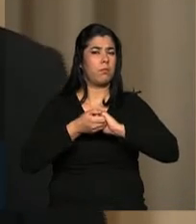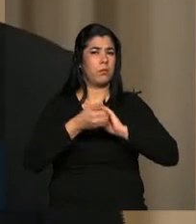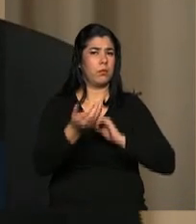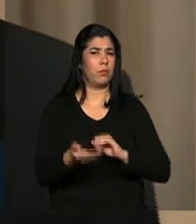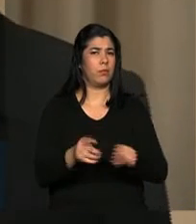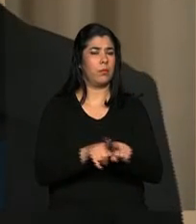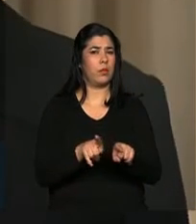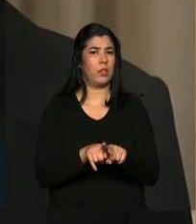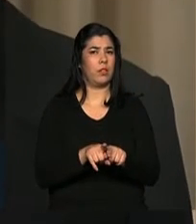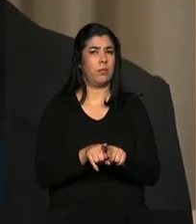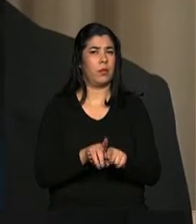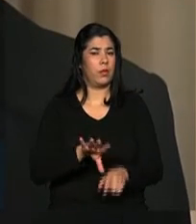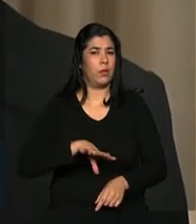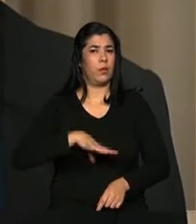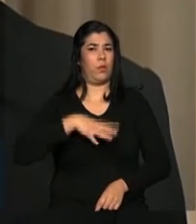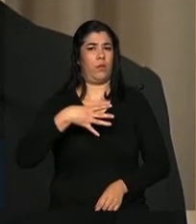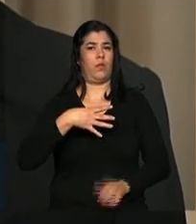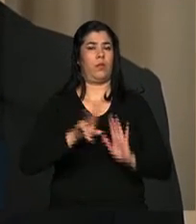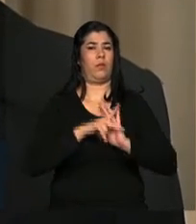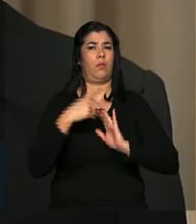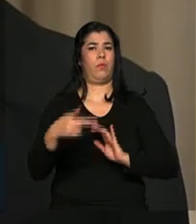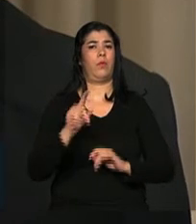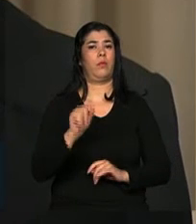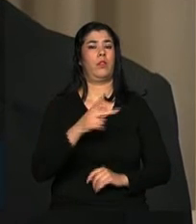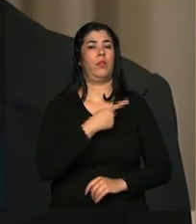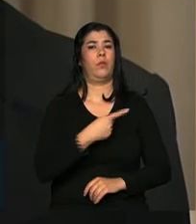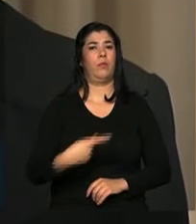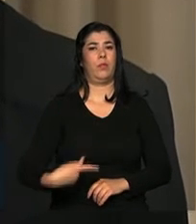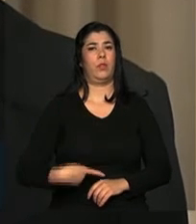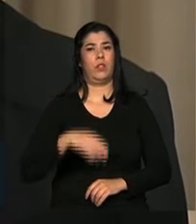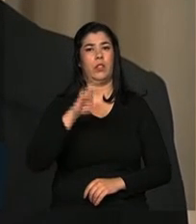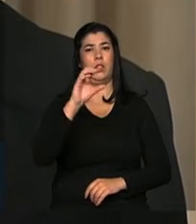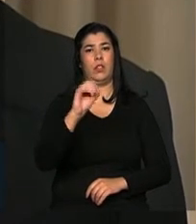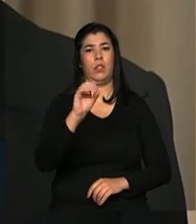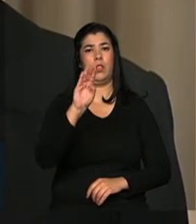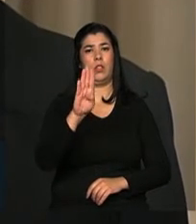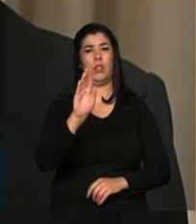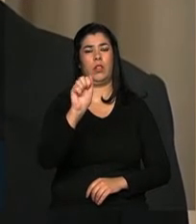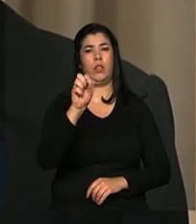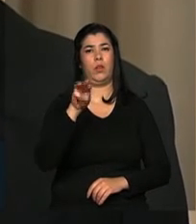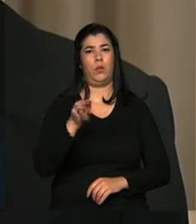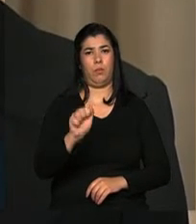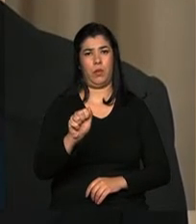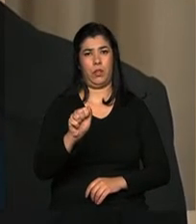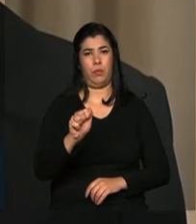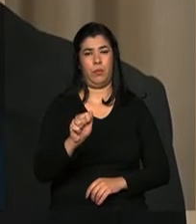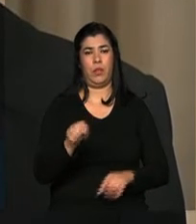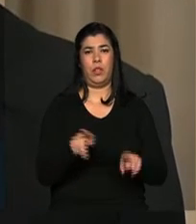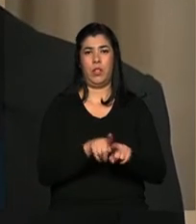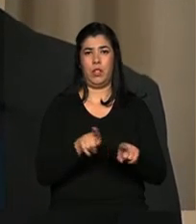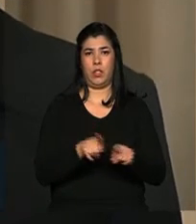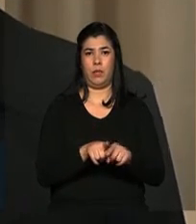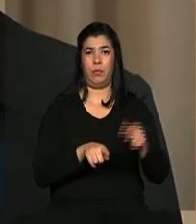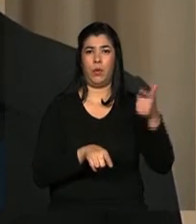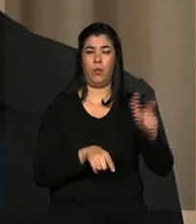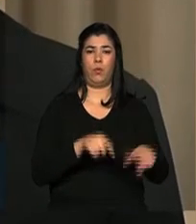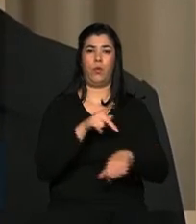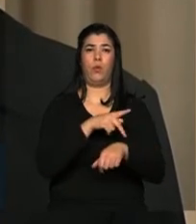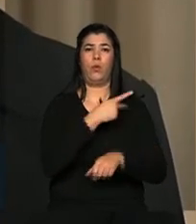também a coragem com que o presidente Obama e os presidentes Raul Castro decidiram retomar